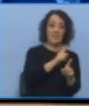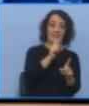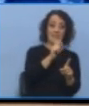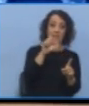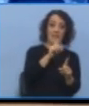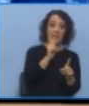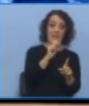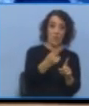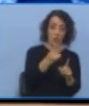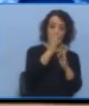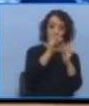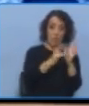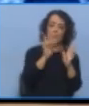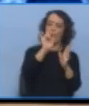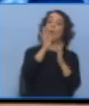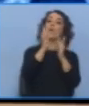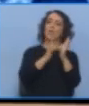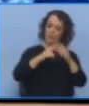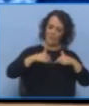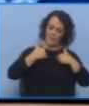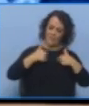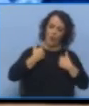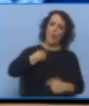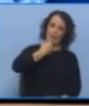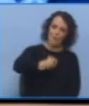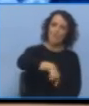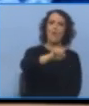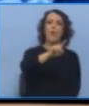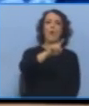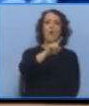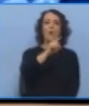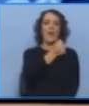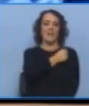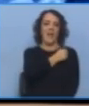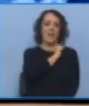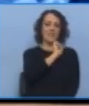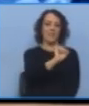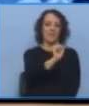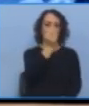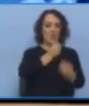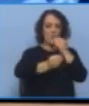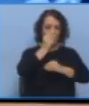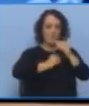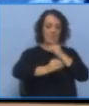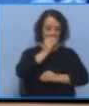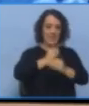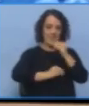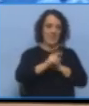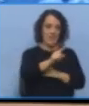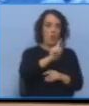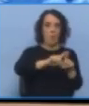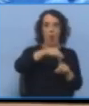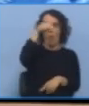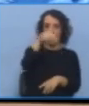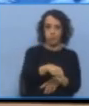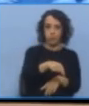ou vice-versa, Cristo fez-se convidado para ir comer a sua casa, à parte esse momento imediato,